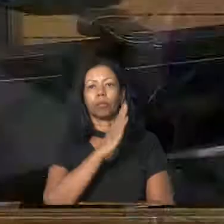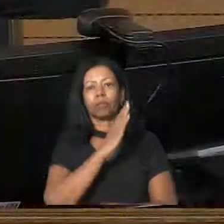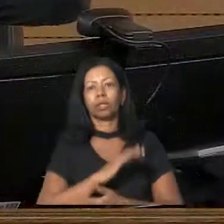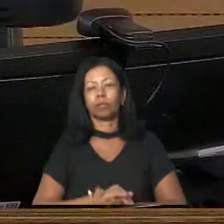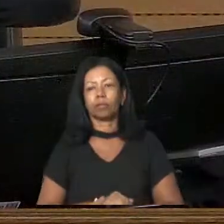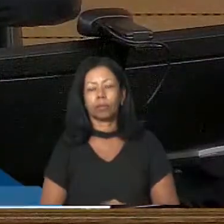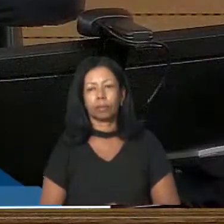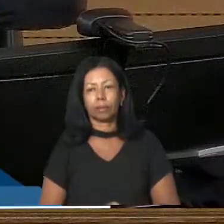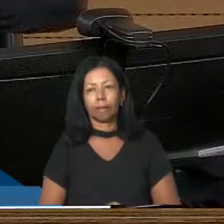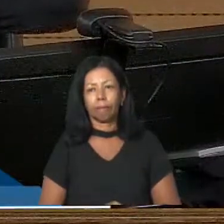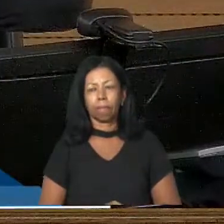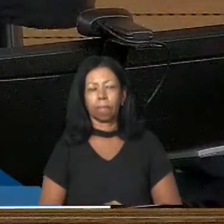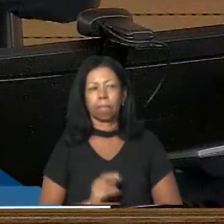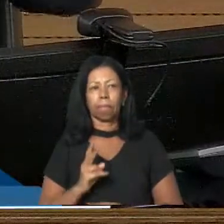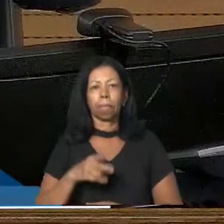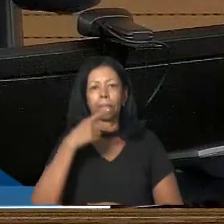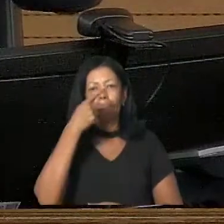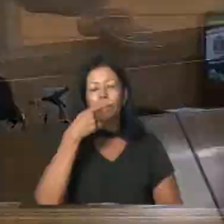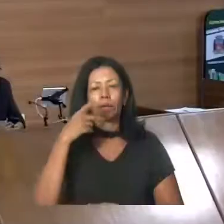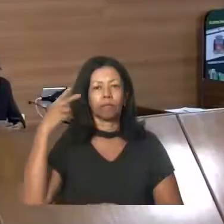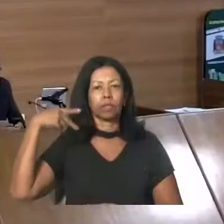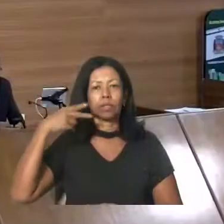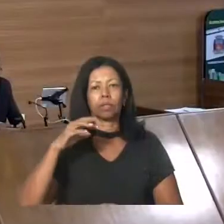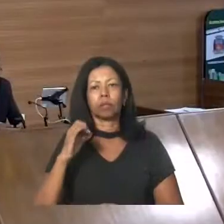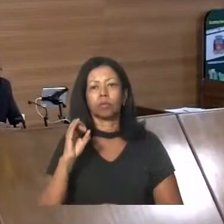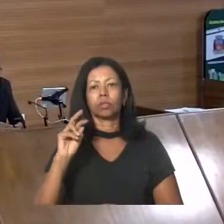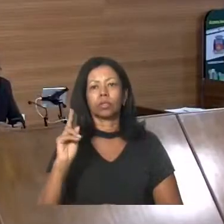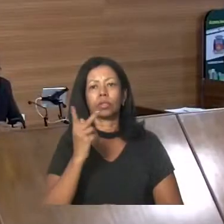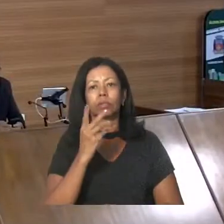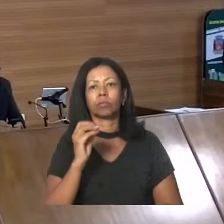Aprovado. Continua com a palavra, vereador Tinho.